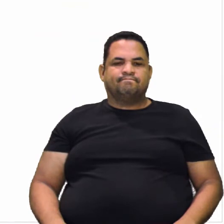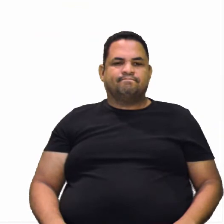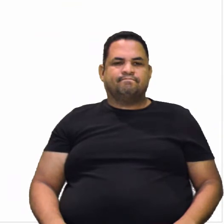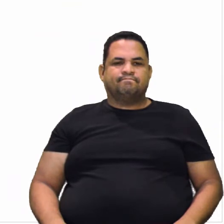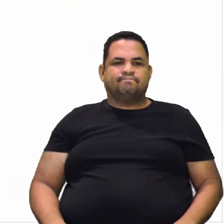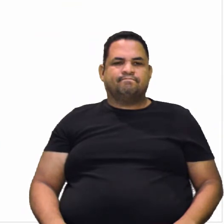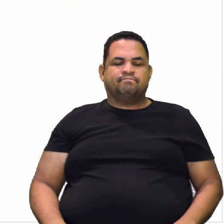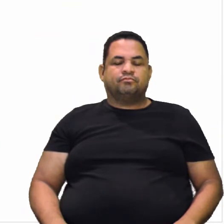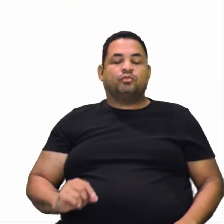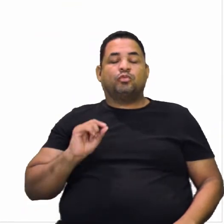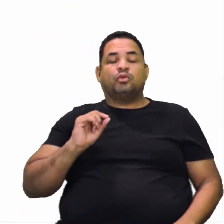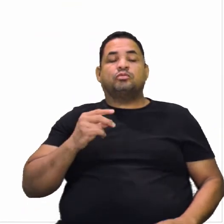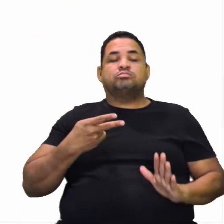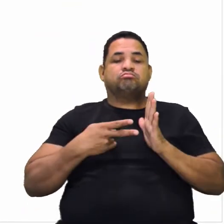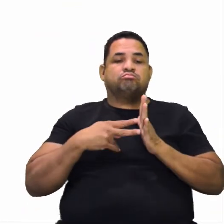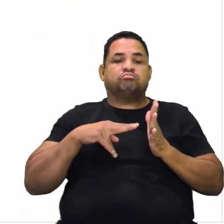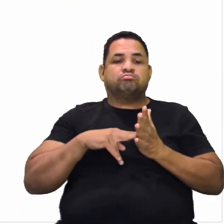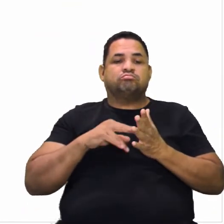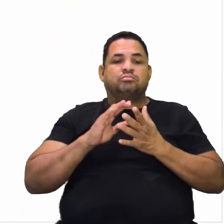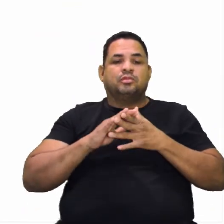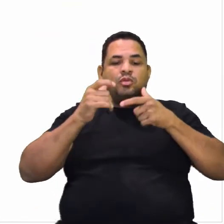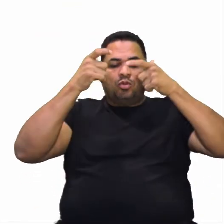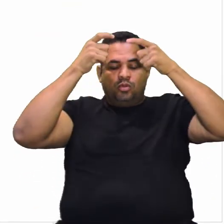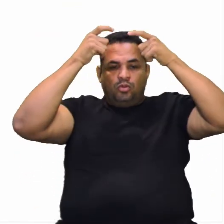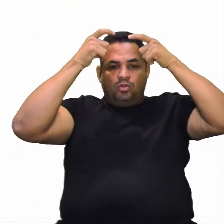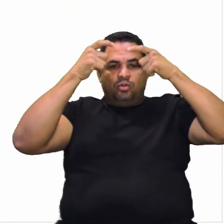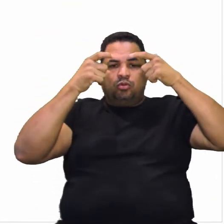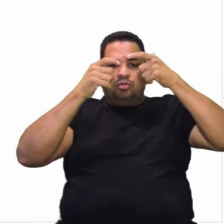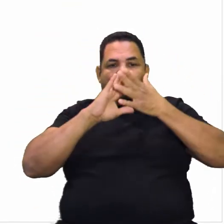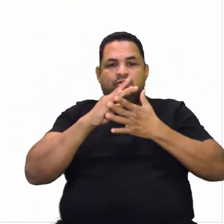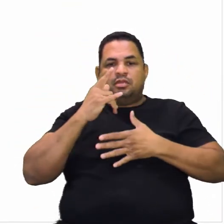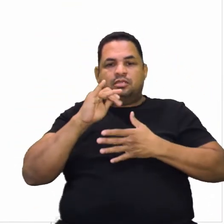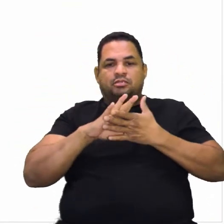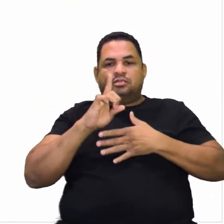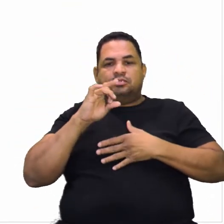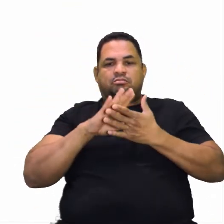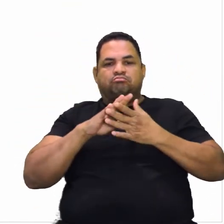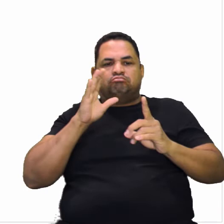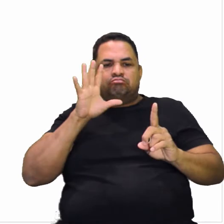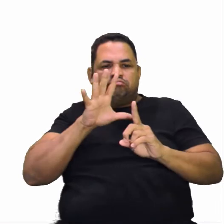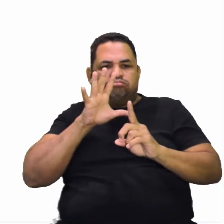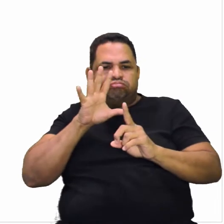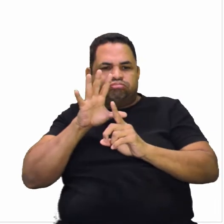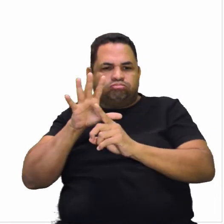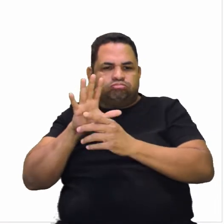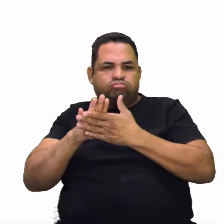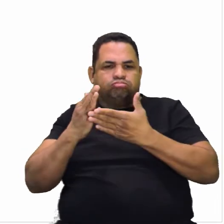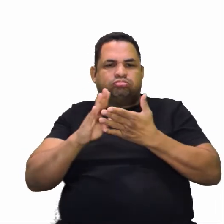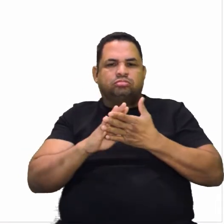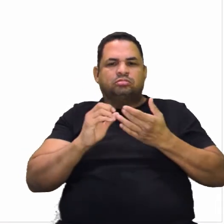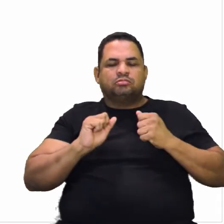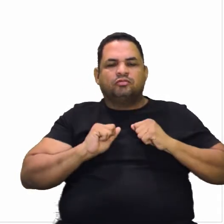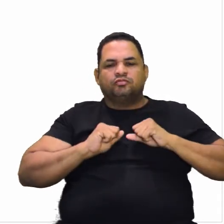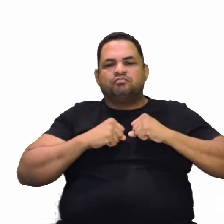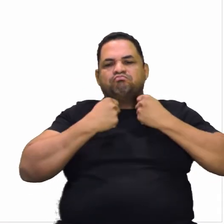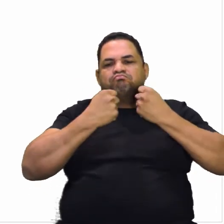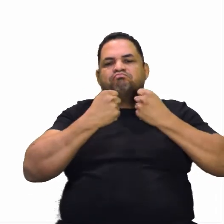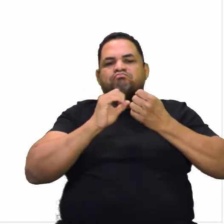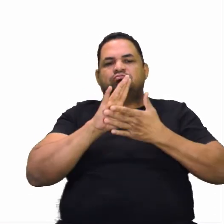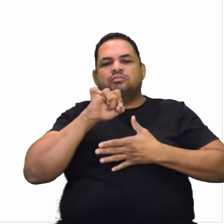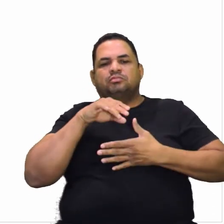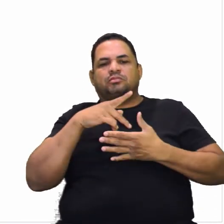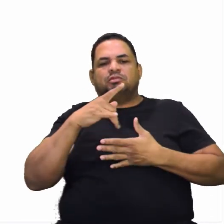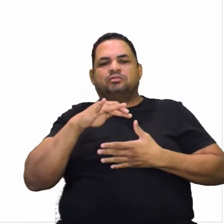O que foi isso? O rei persa Dário enfrentou dura resistência de Atenas, Esparta,